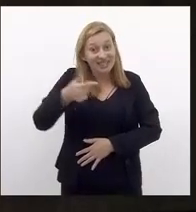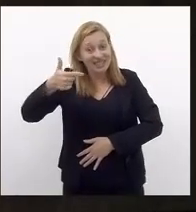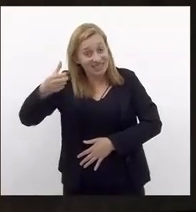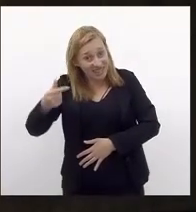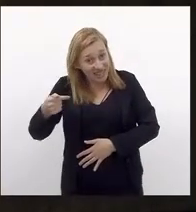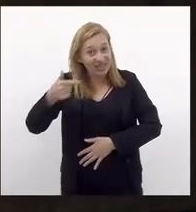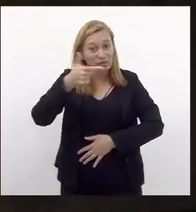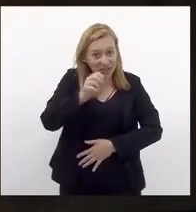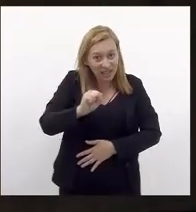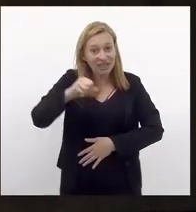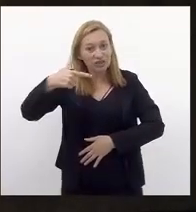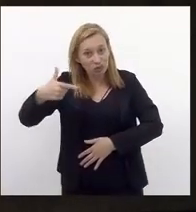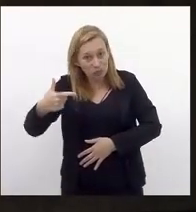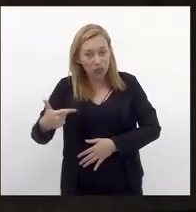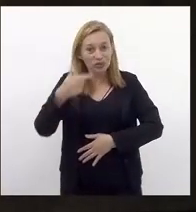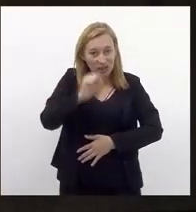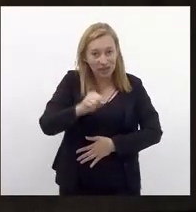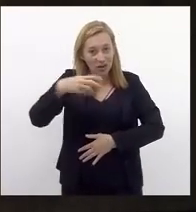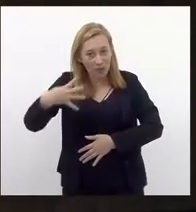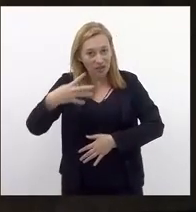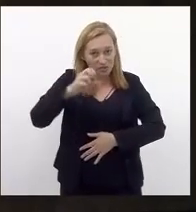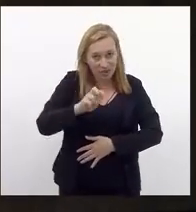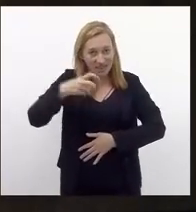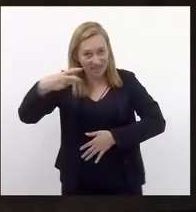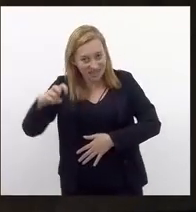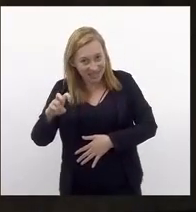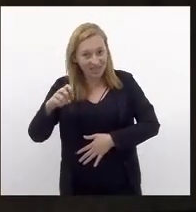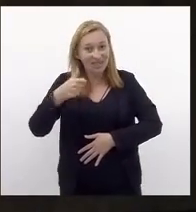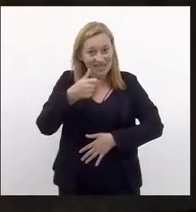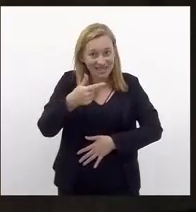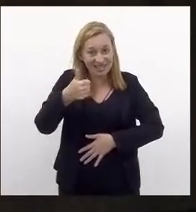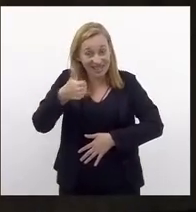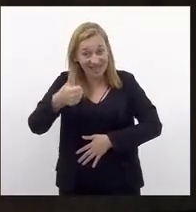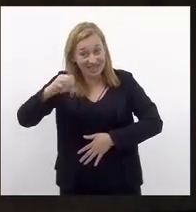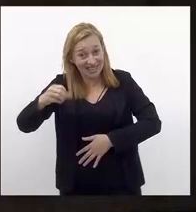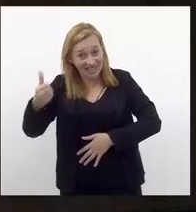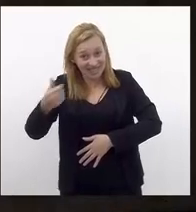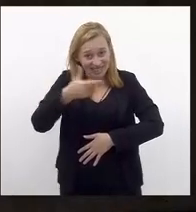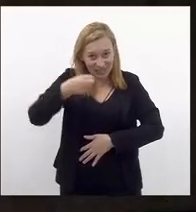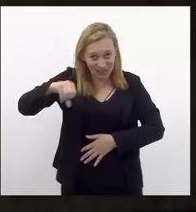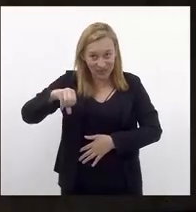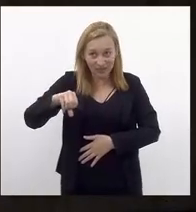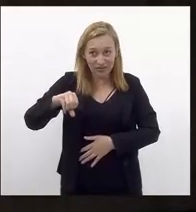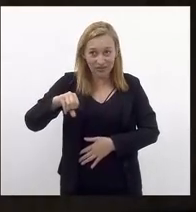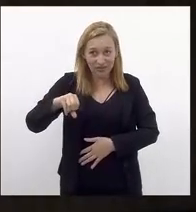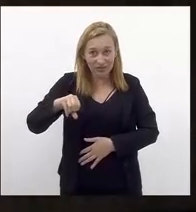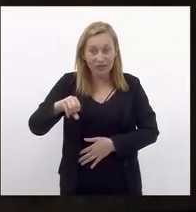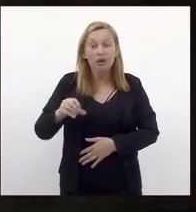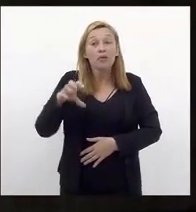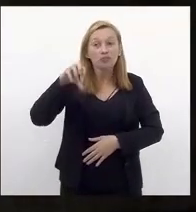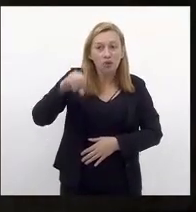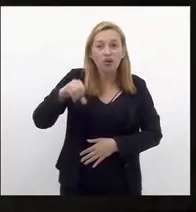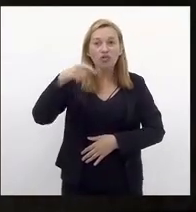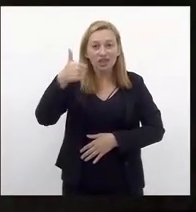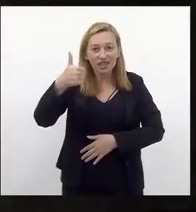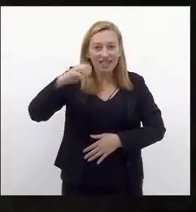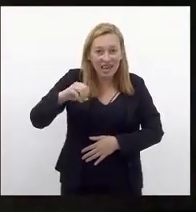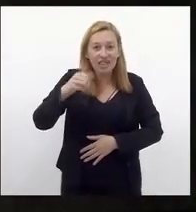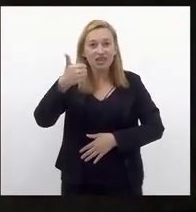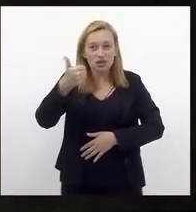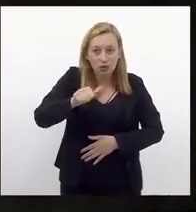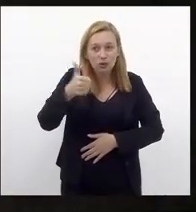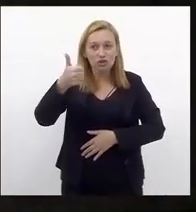65/67 82 84 85 89 1669 há nove dez